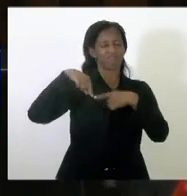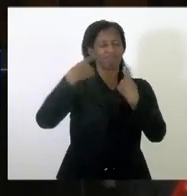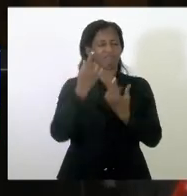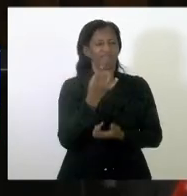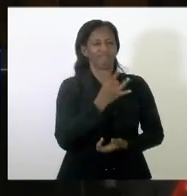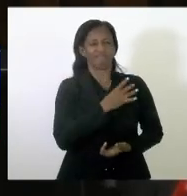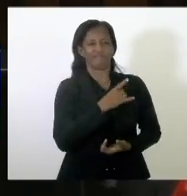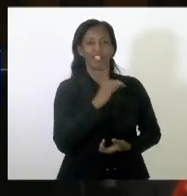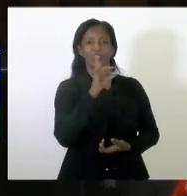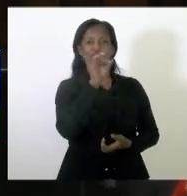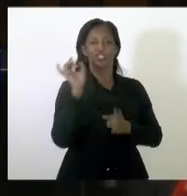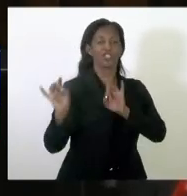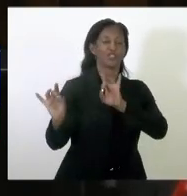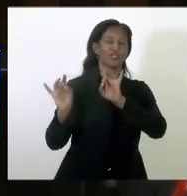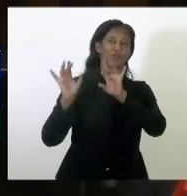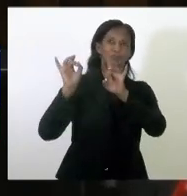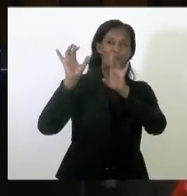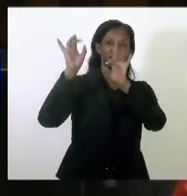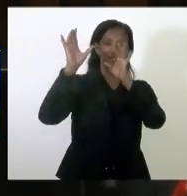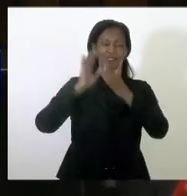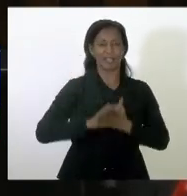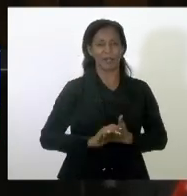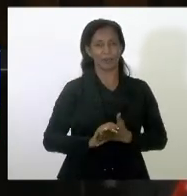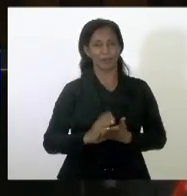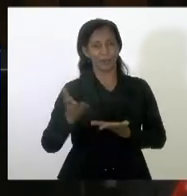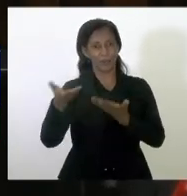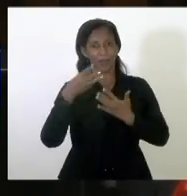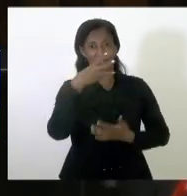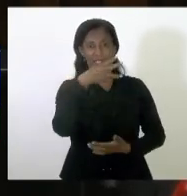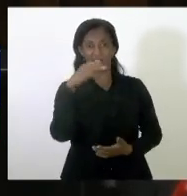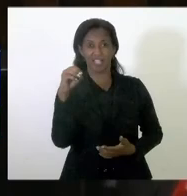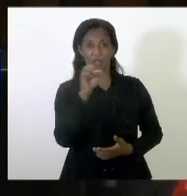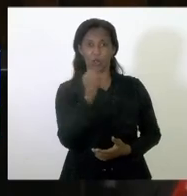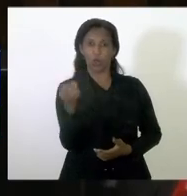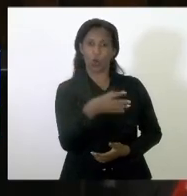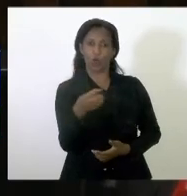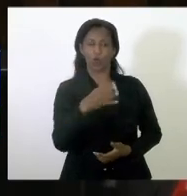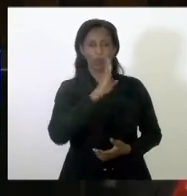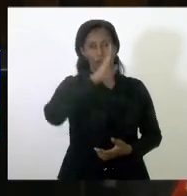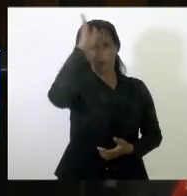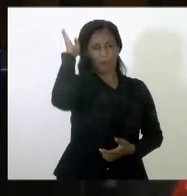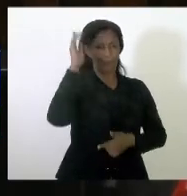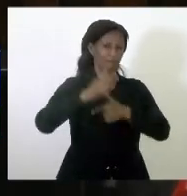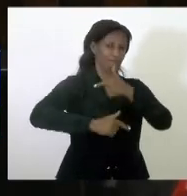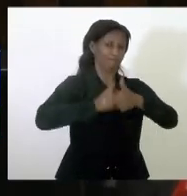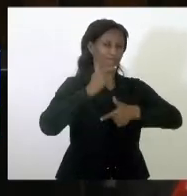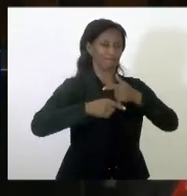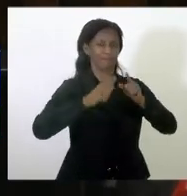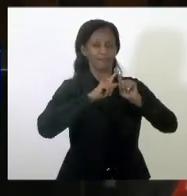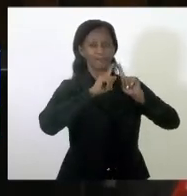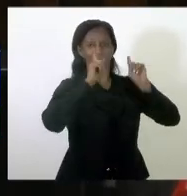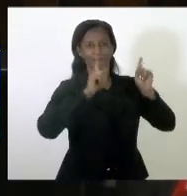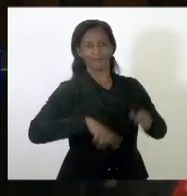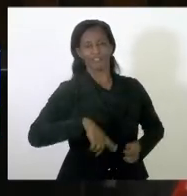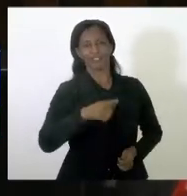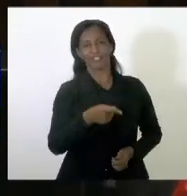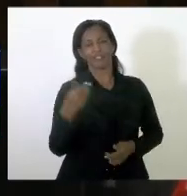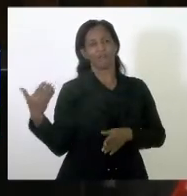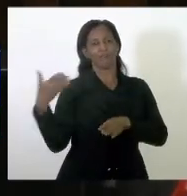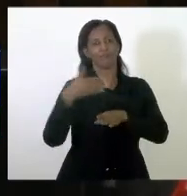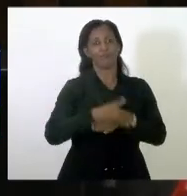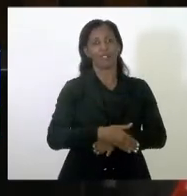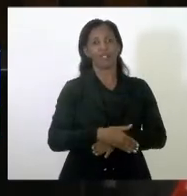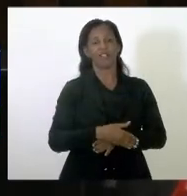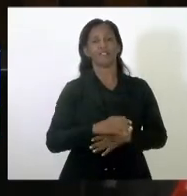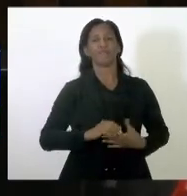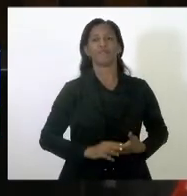que a data de hoje é uma data especial pela convocação dos 300 novos bombeiros militares que integrarão o Corpo de Bombeiros do Rio de Janeiro,